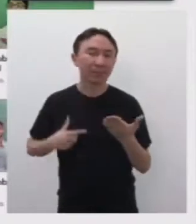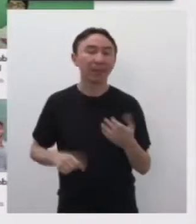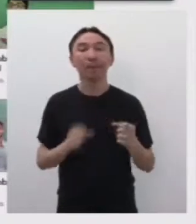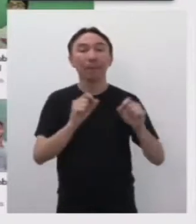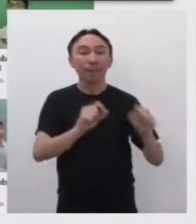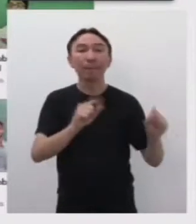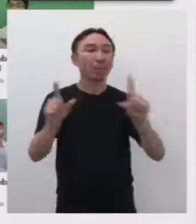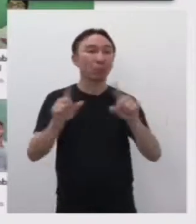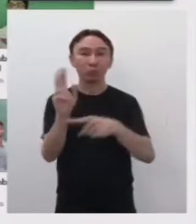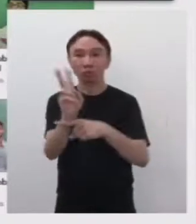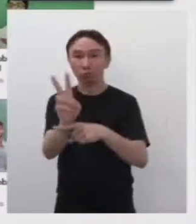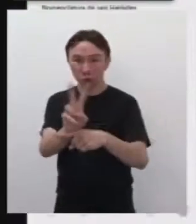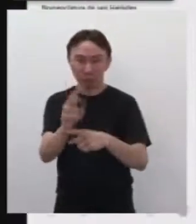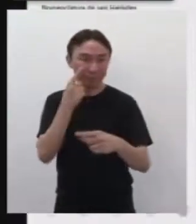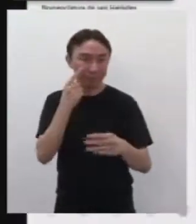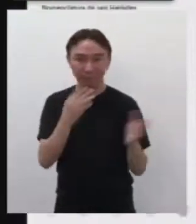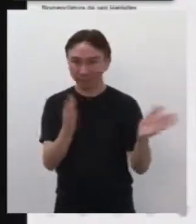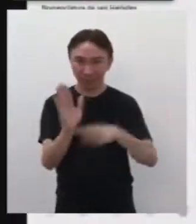tá?